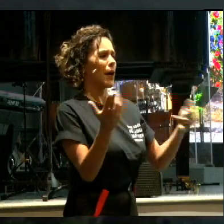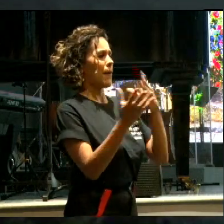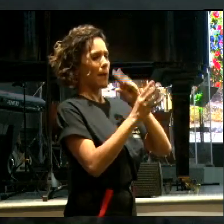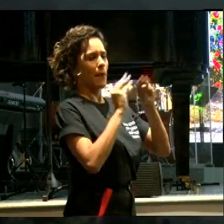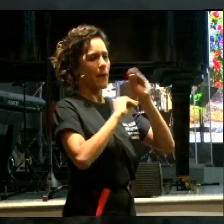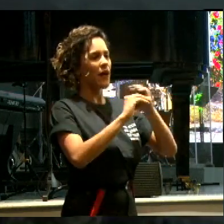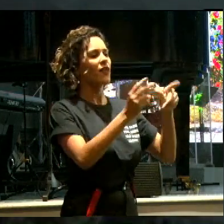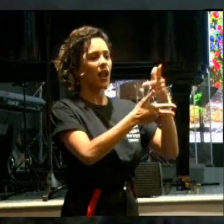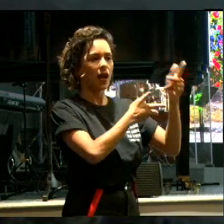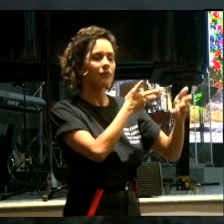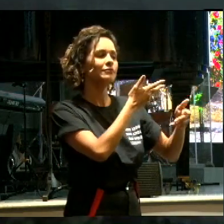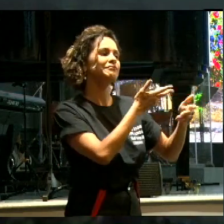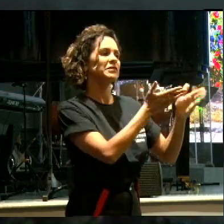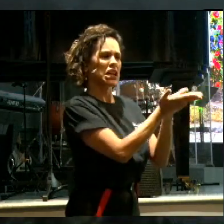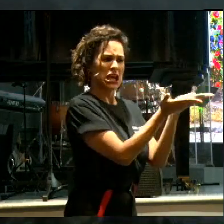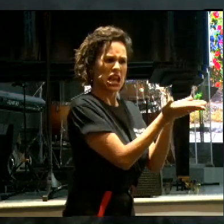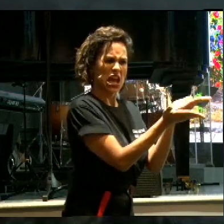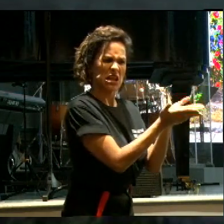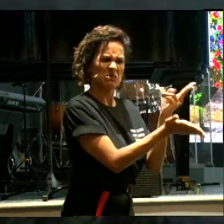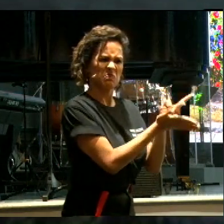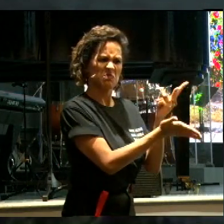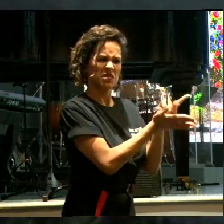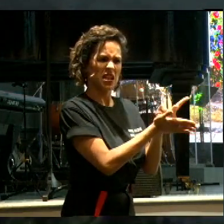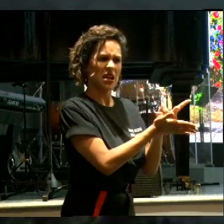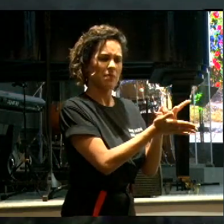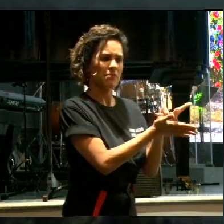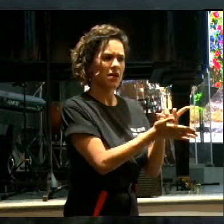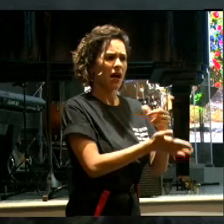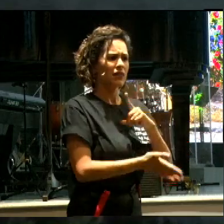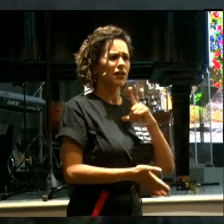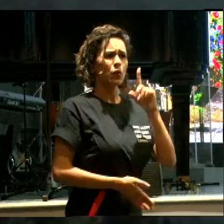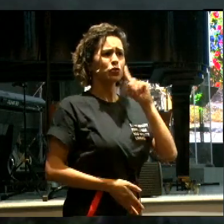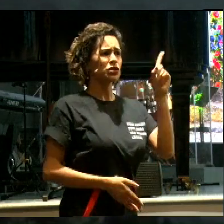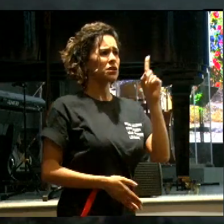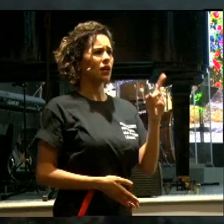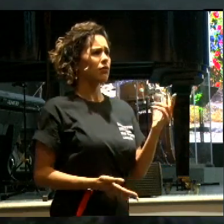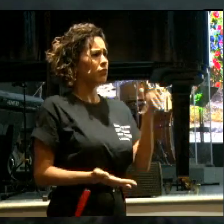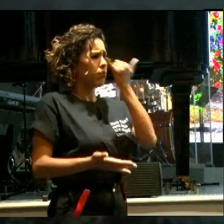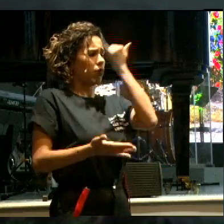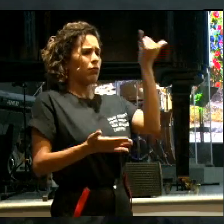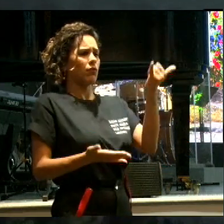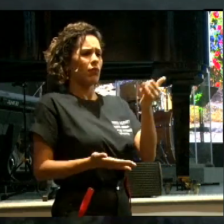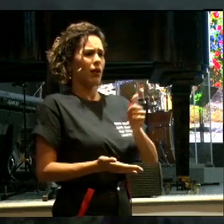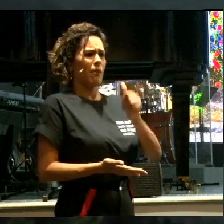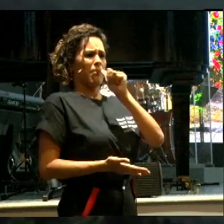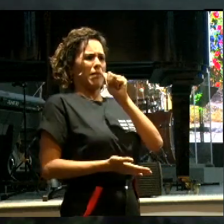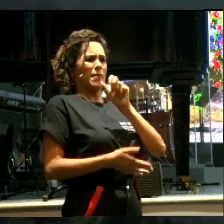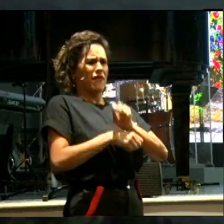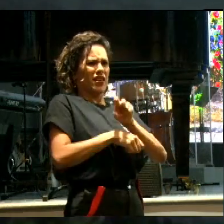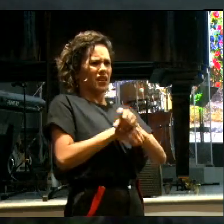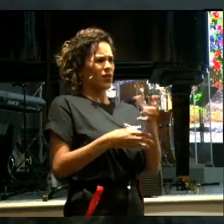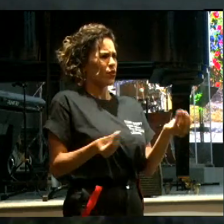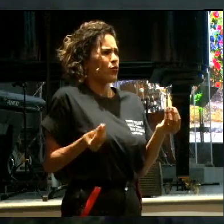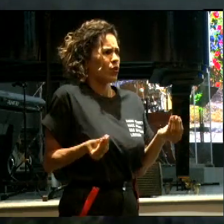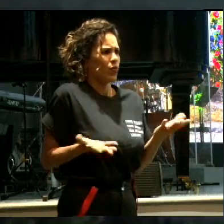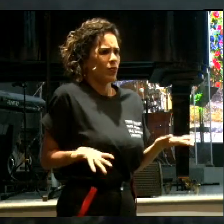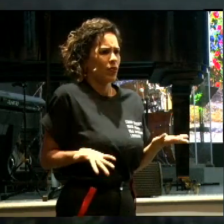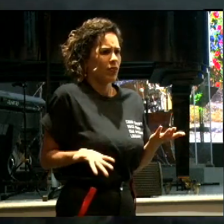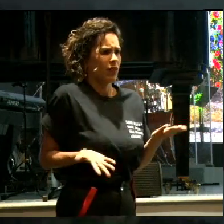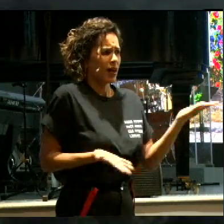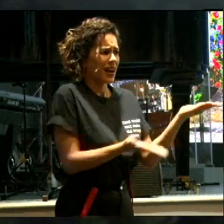dia, me levanta e toma 300 ml de soda cáustica. Sabe o que acontece,